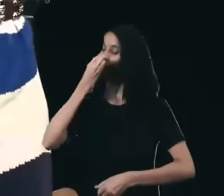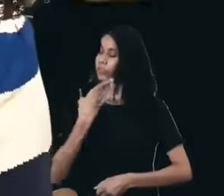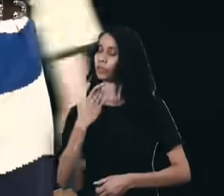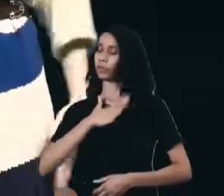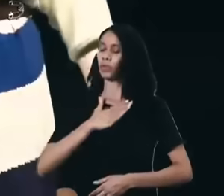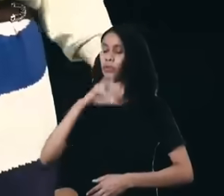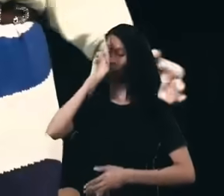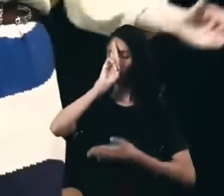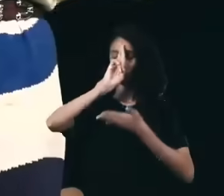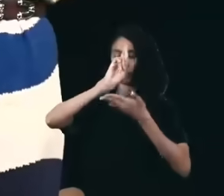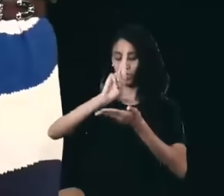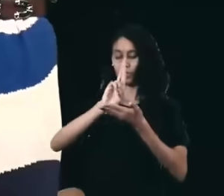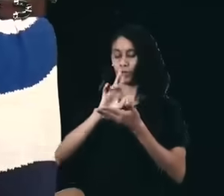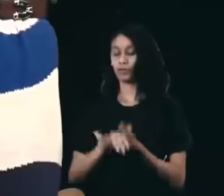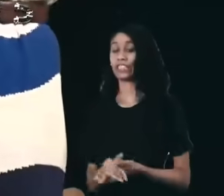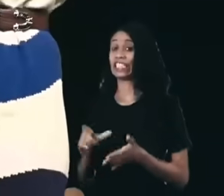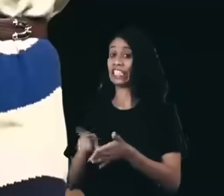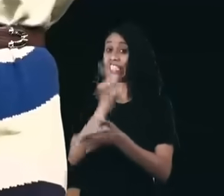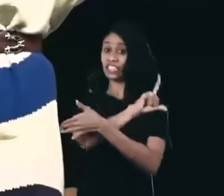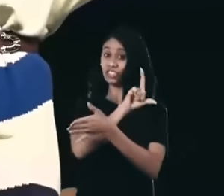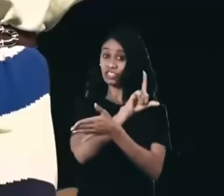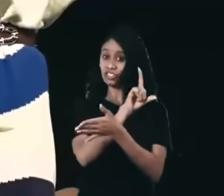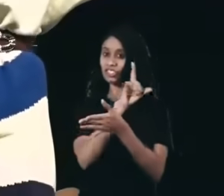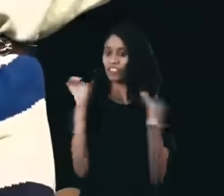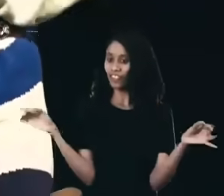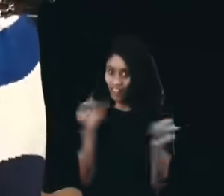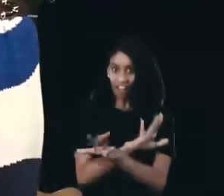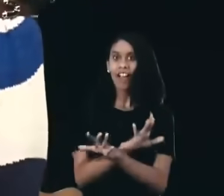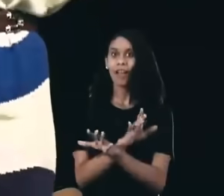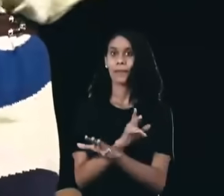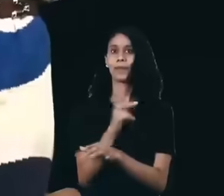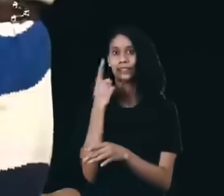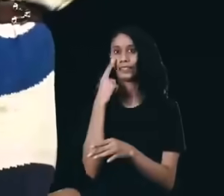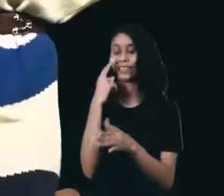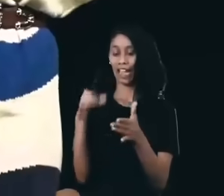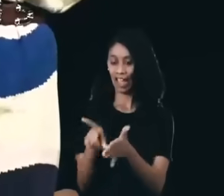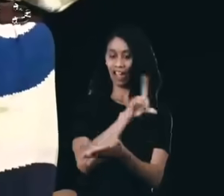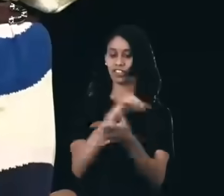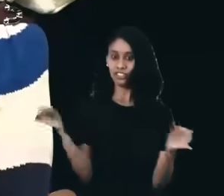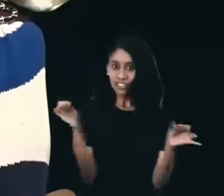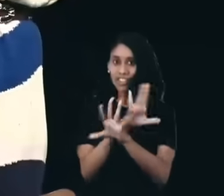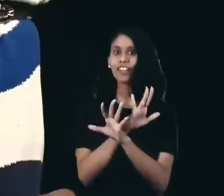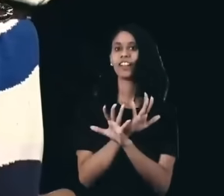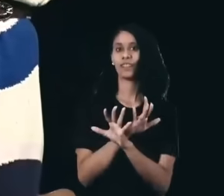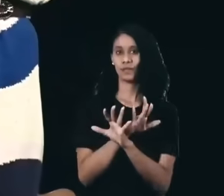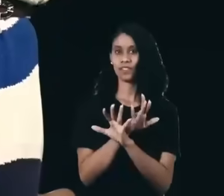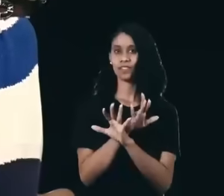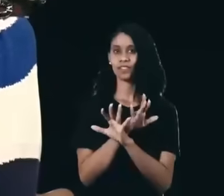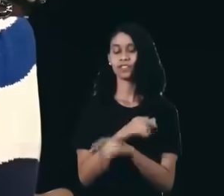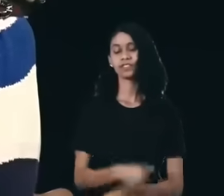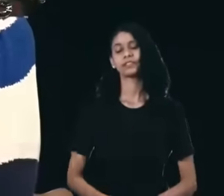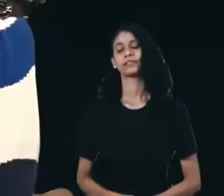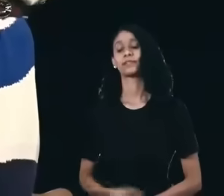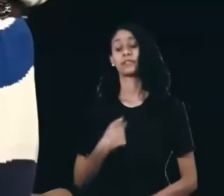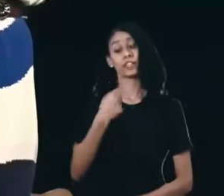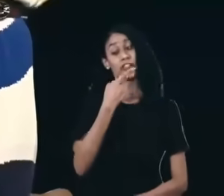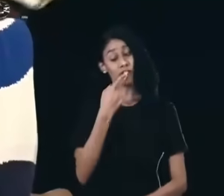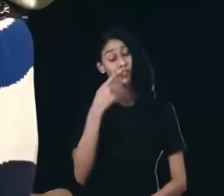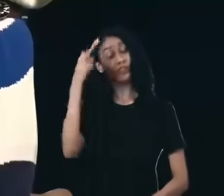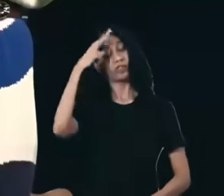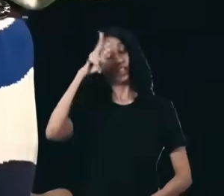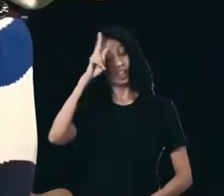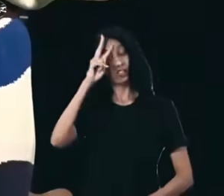que ele terminasse, fala comigo, antes que terminasse. Eu falo que as histórias